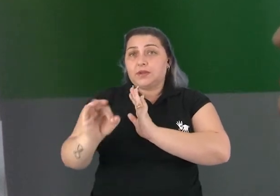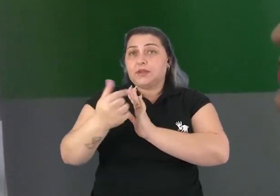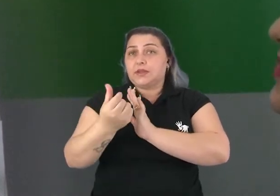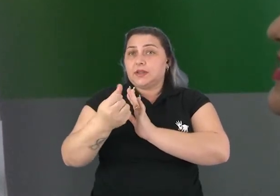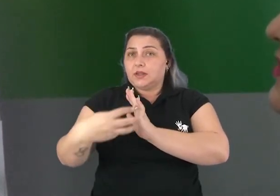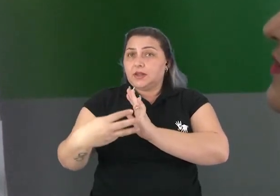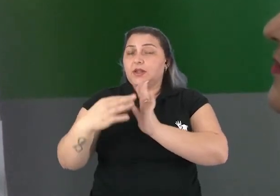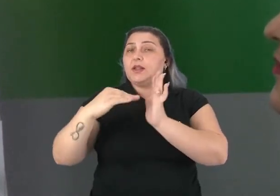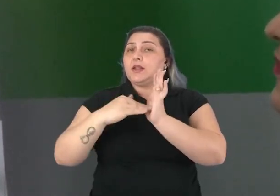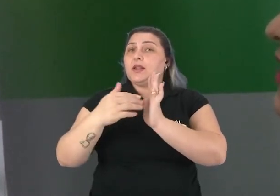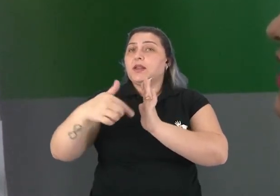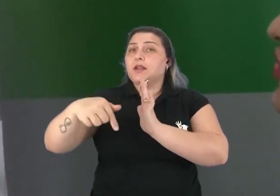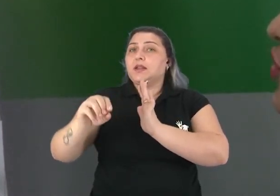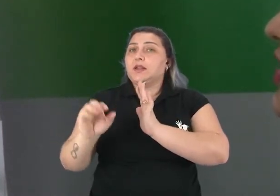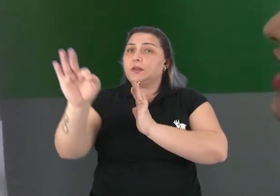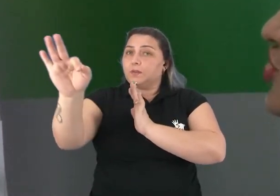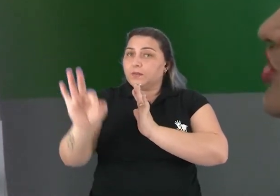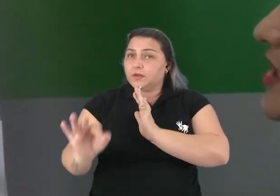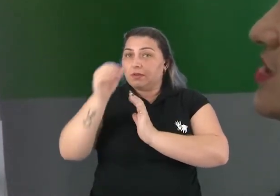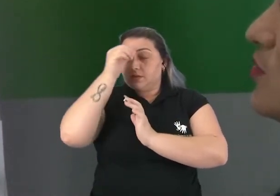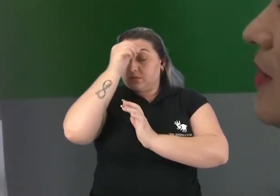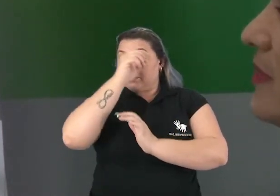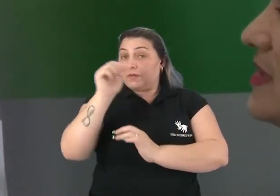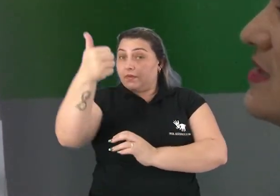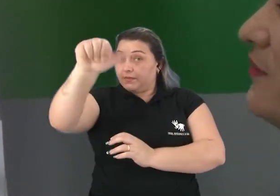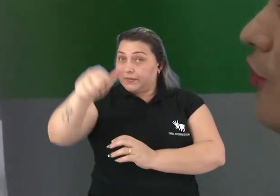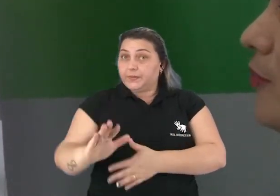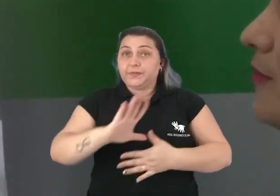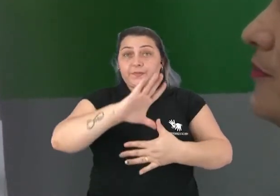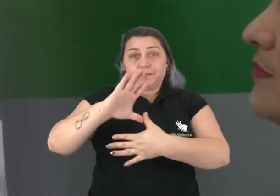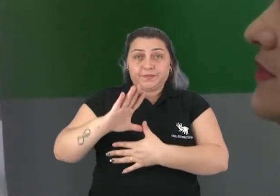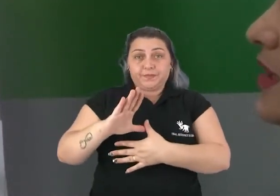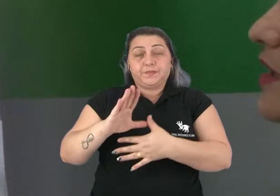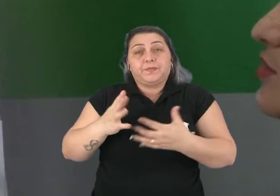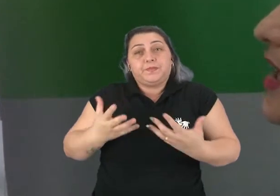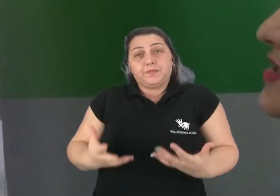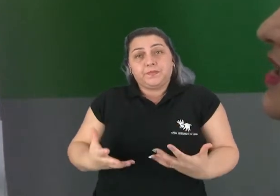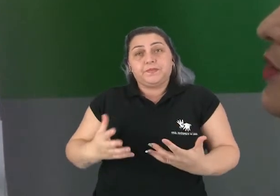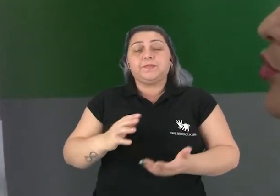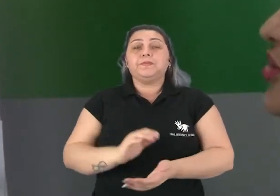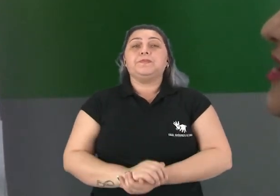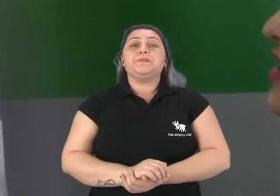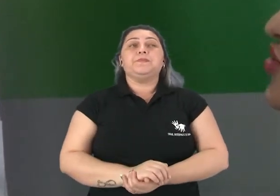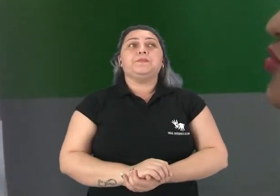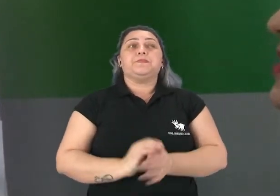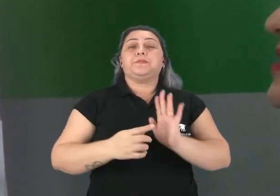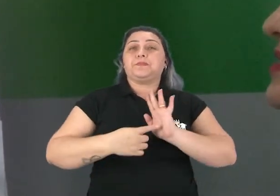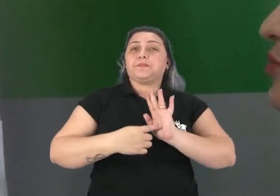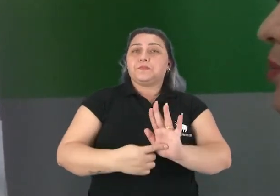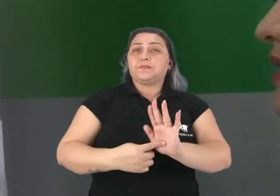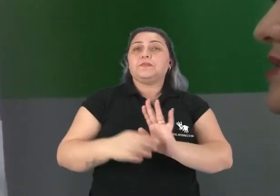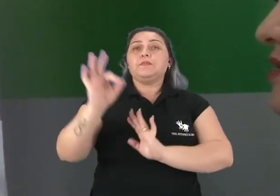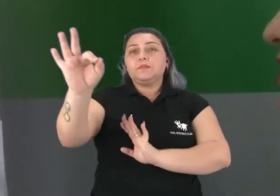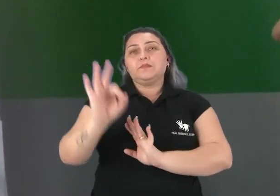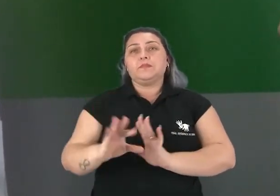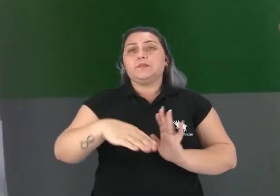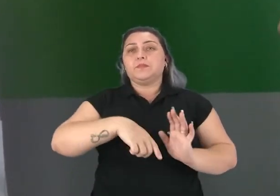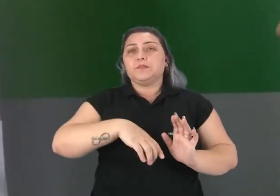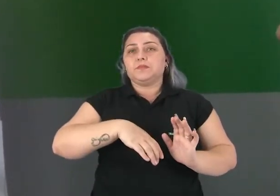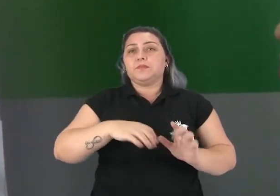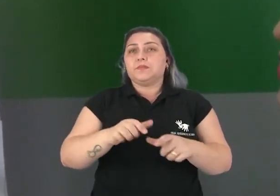63% a 70%. Então, a gente analisa o mapa dessa forma, tá? No caso aqui, ele mostra a taxa de urbanização no